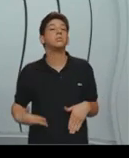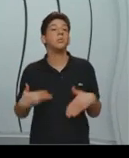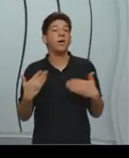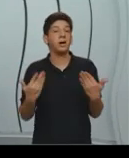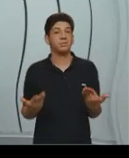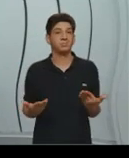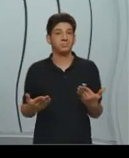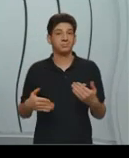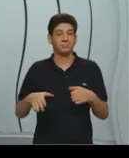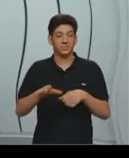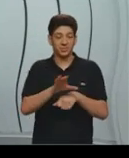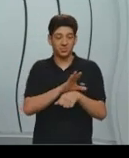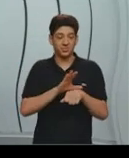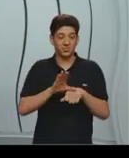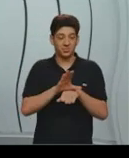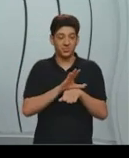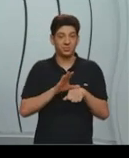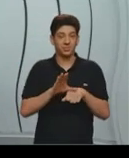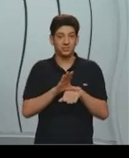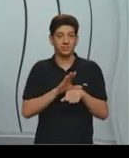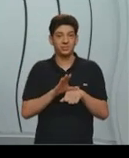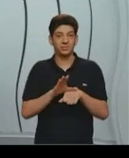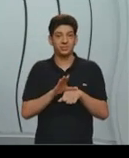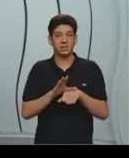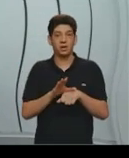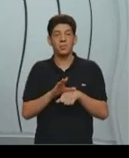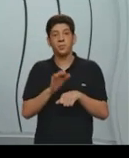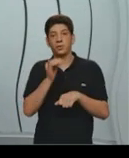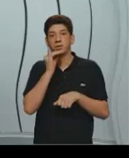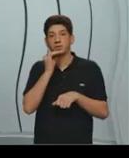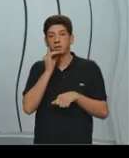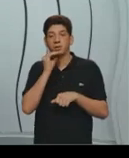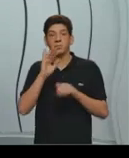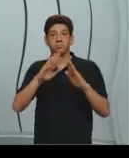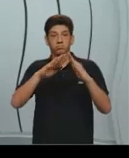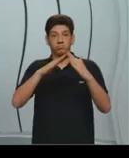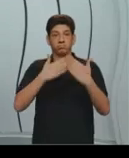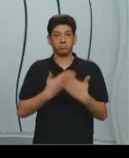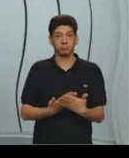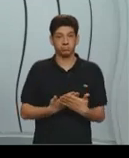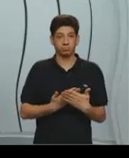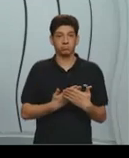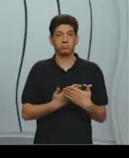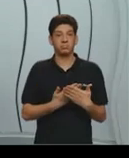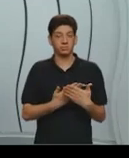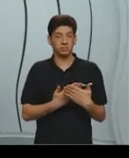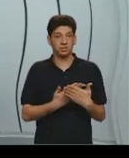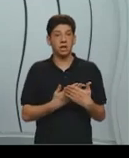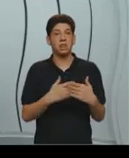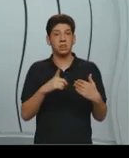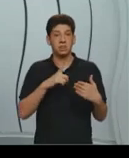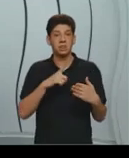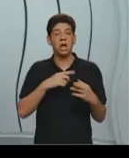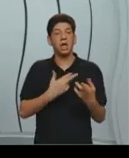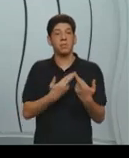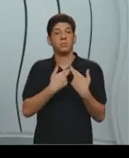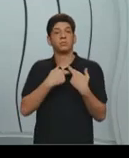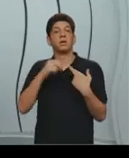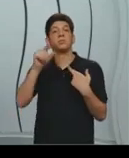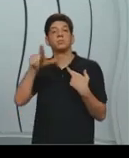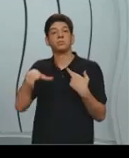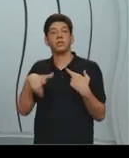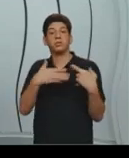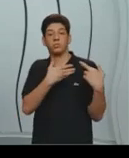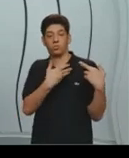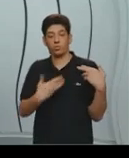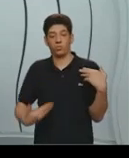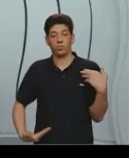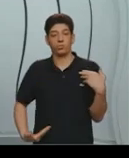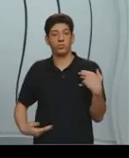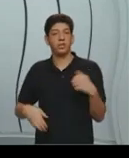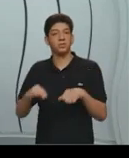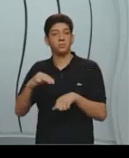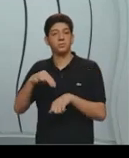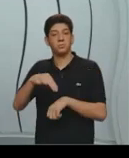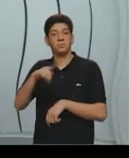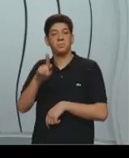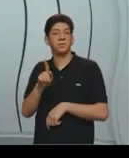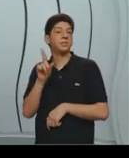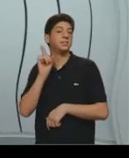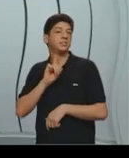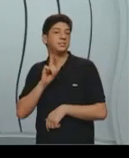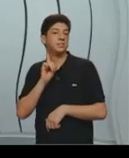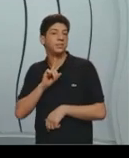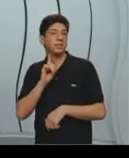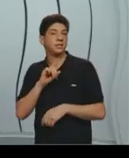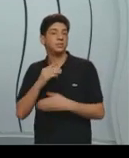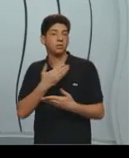Constitucionalmente, a instituição mantenedora, igual esse projeto todo, a gente é um projeto do governo do Estado de Minas Gerais. E aí, o governo federal, ele pode dar